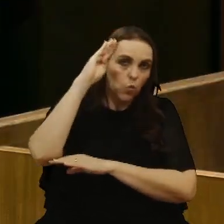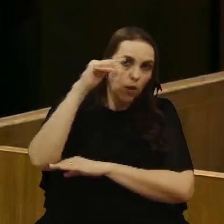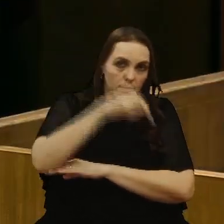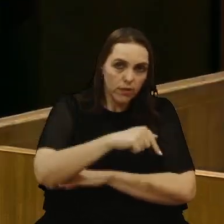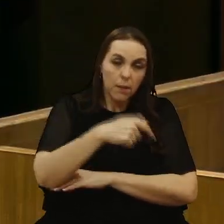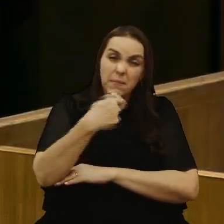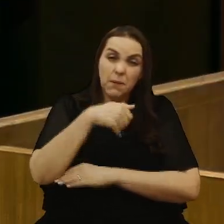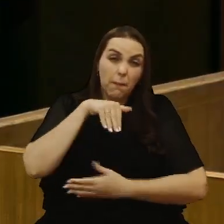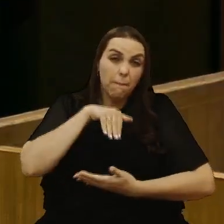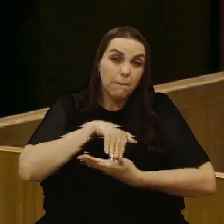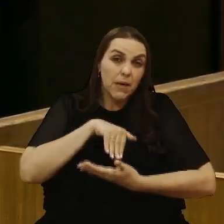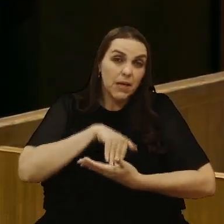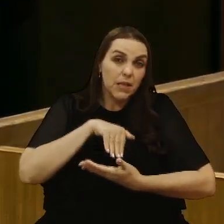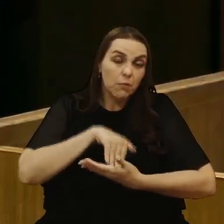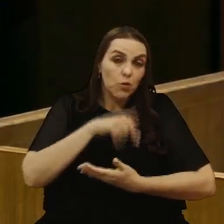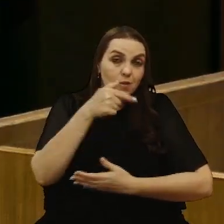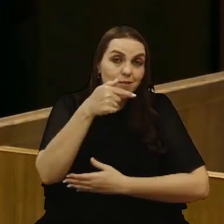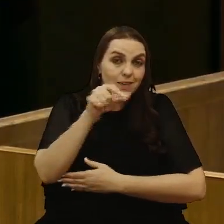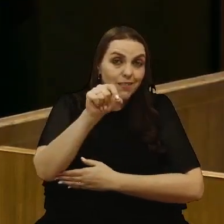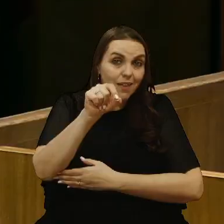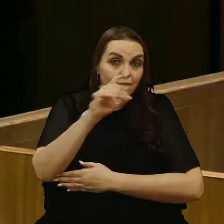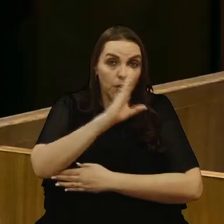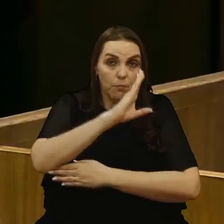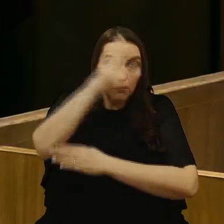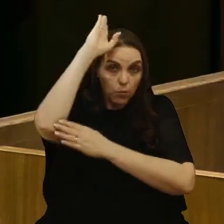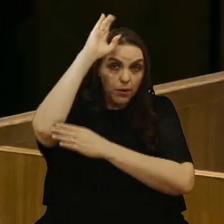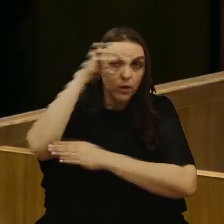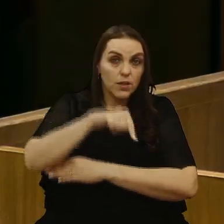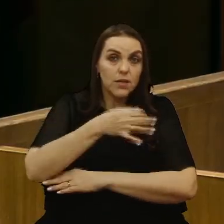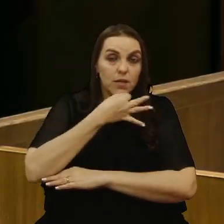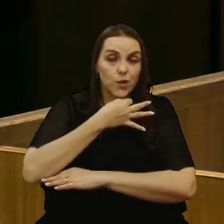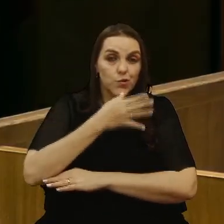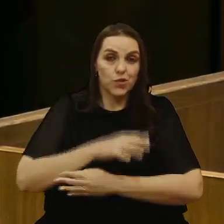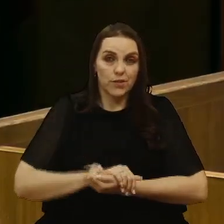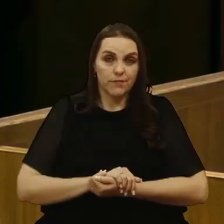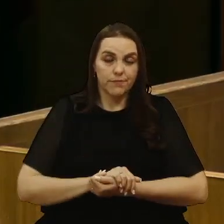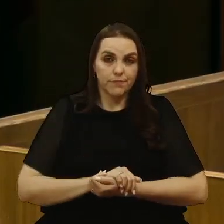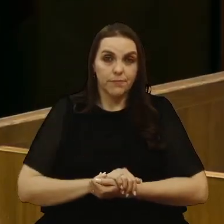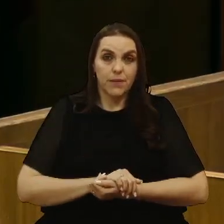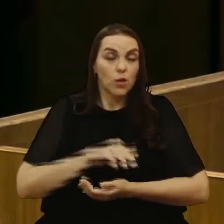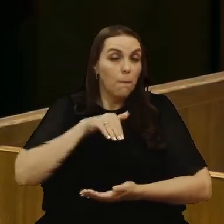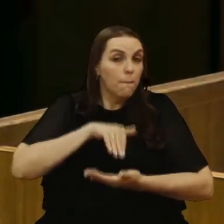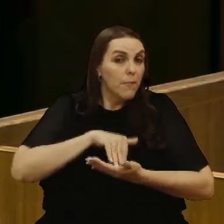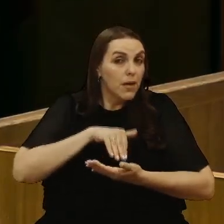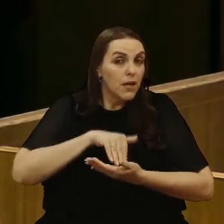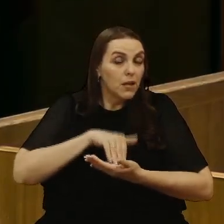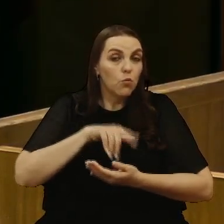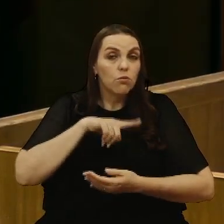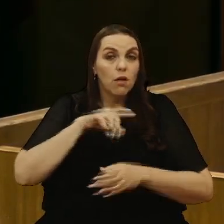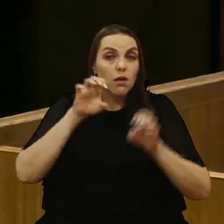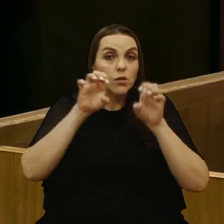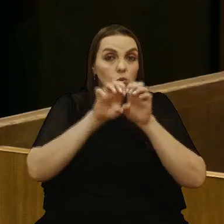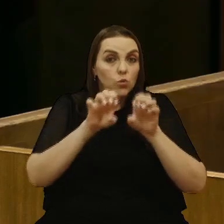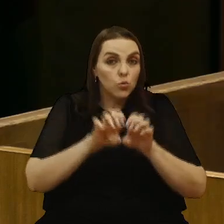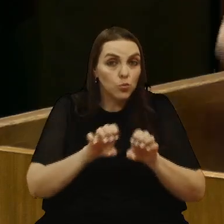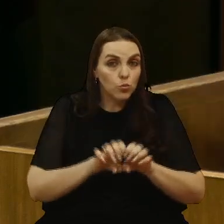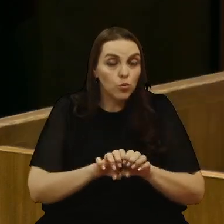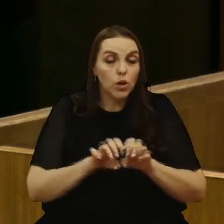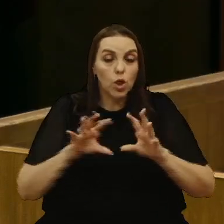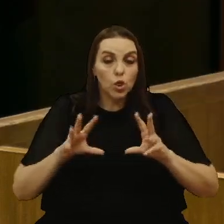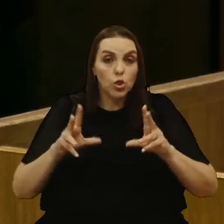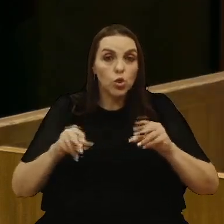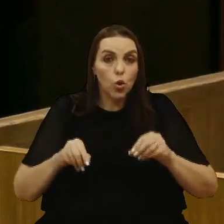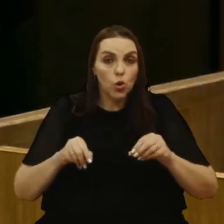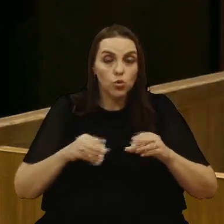no mínimo, 70 bombeiros em Caxias do Sul, para, no mínimo, ter uma estrutura, né, em todos